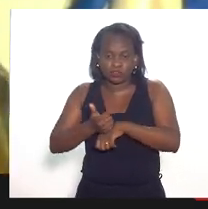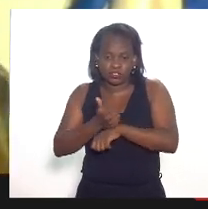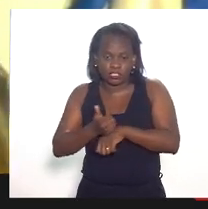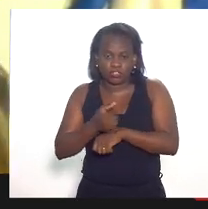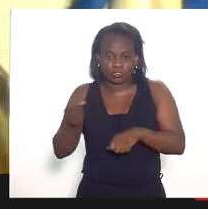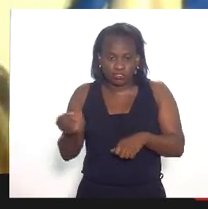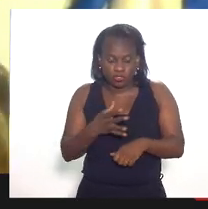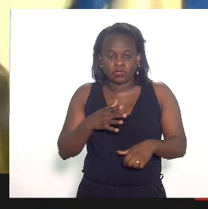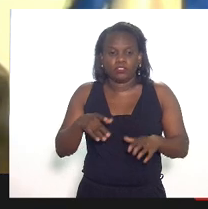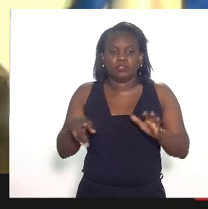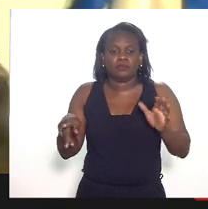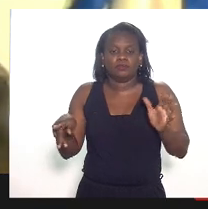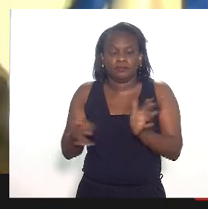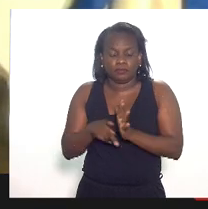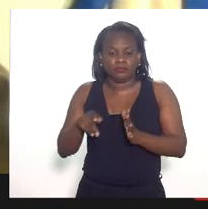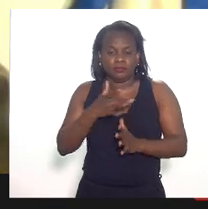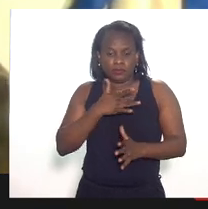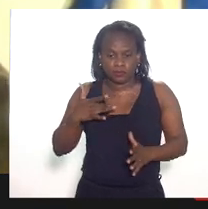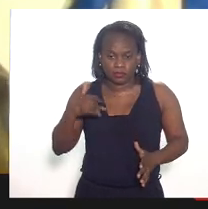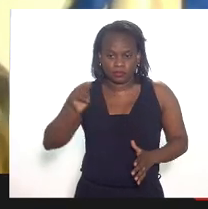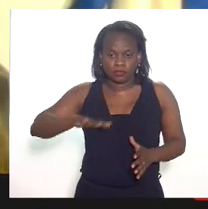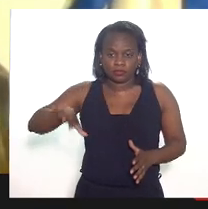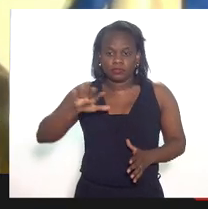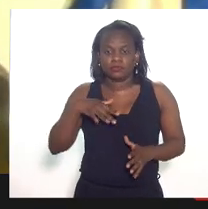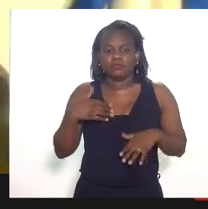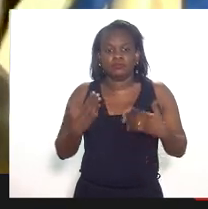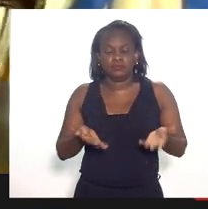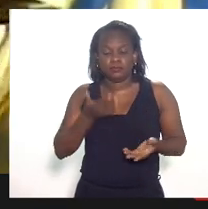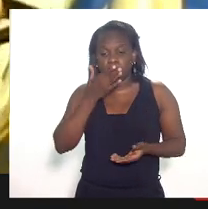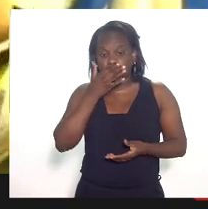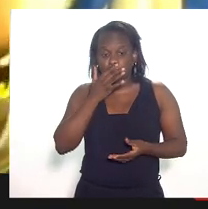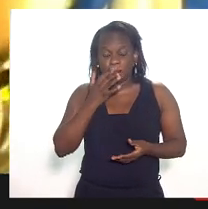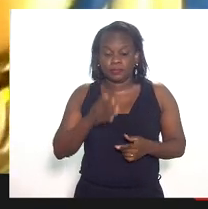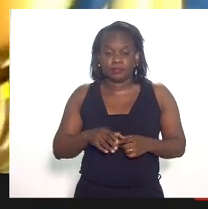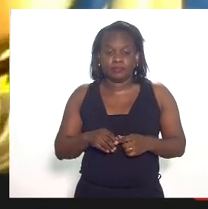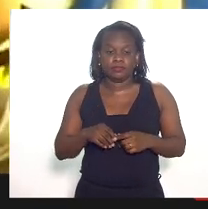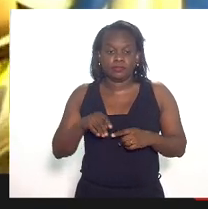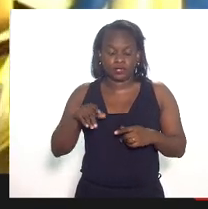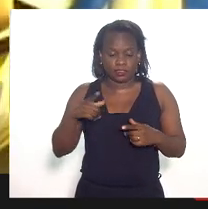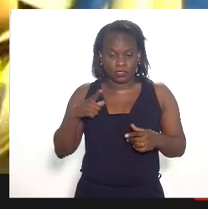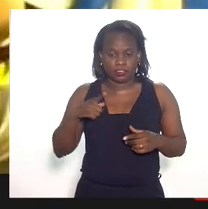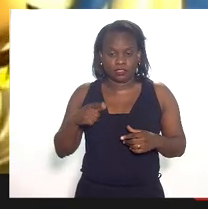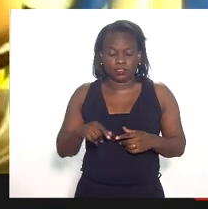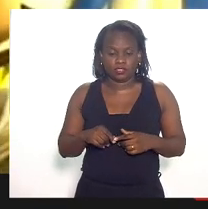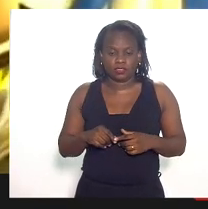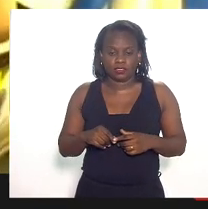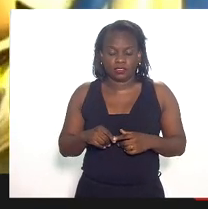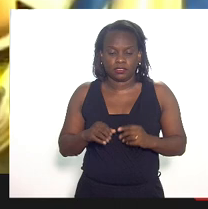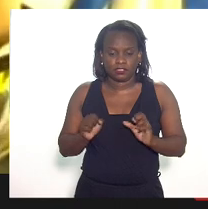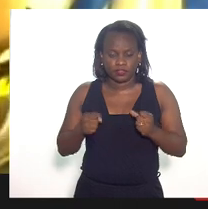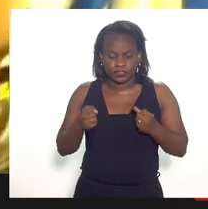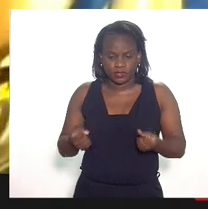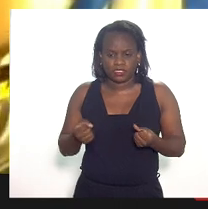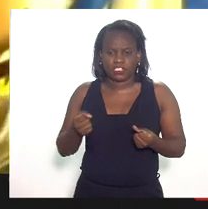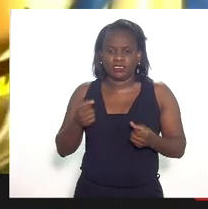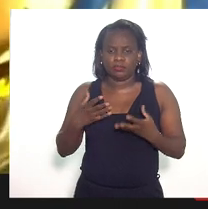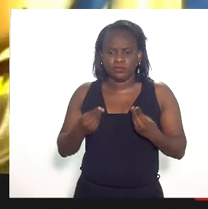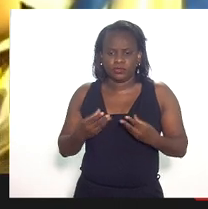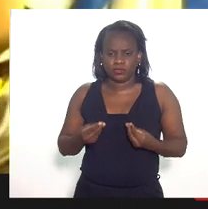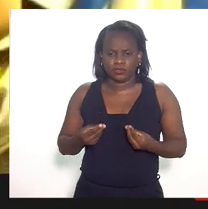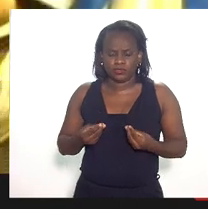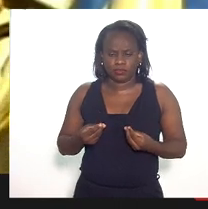via RiSaúde. Então, é um ponto que a gente tem tomado, né,